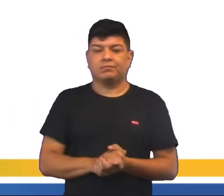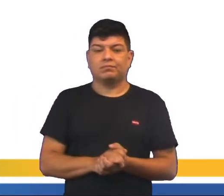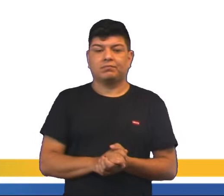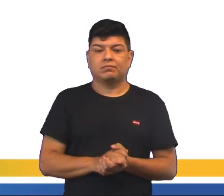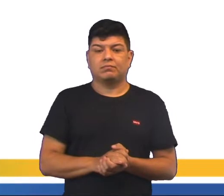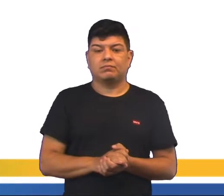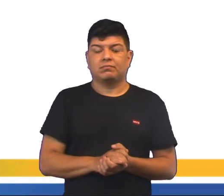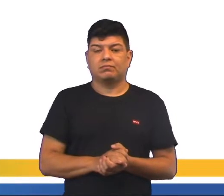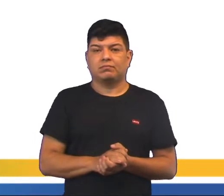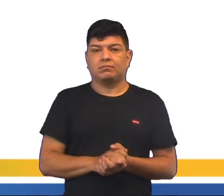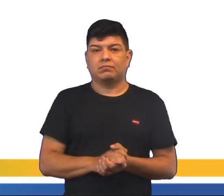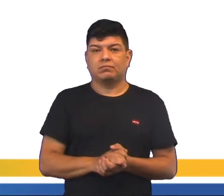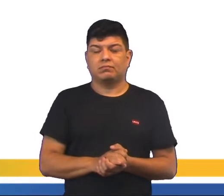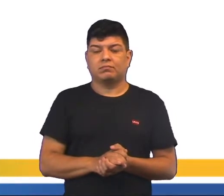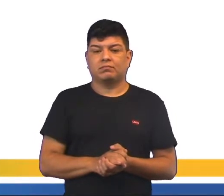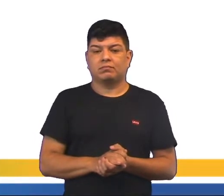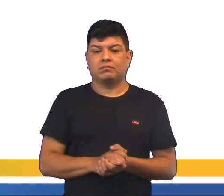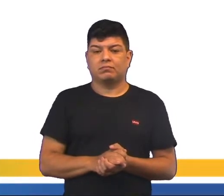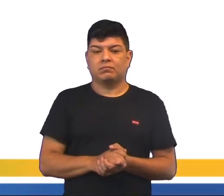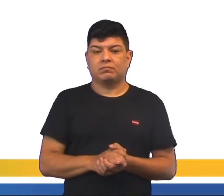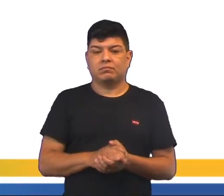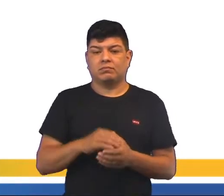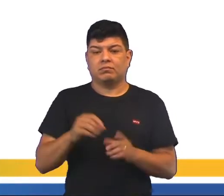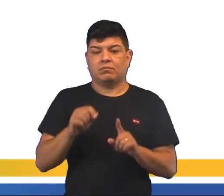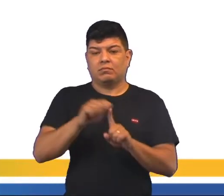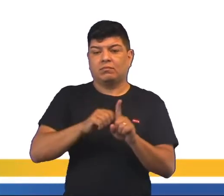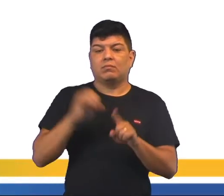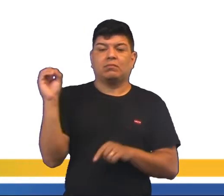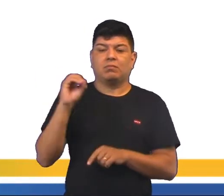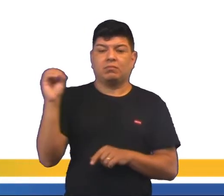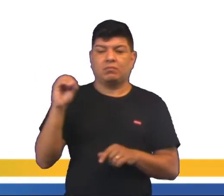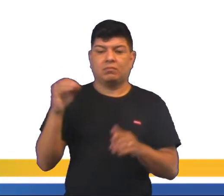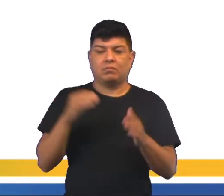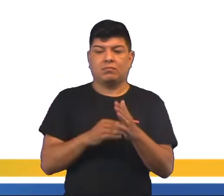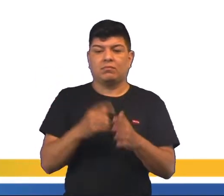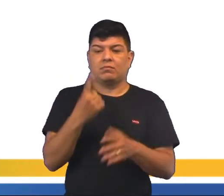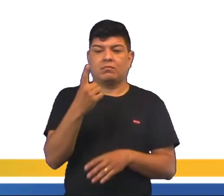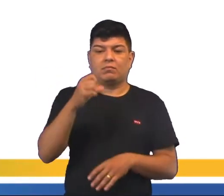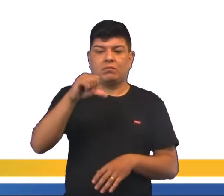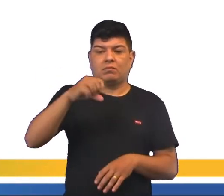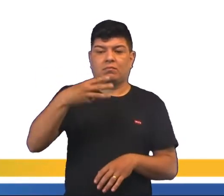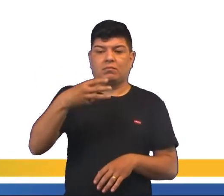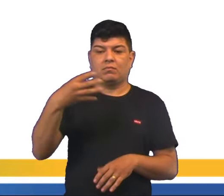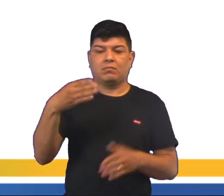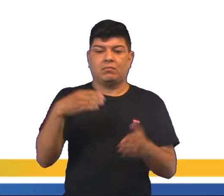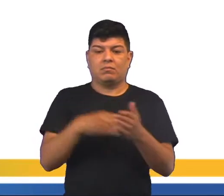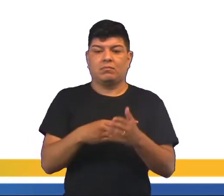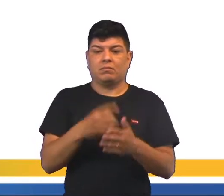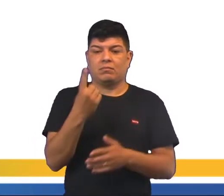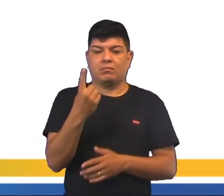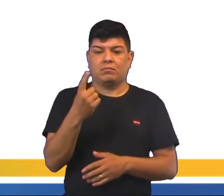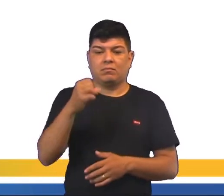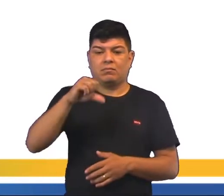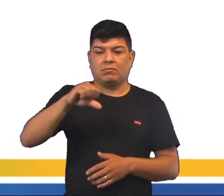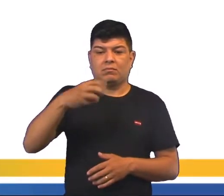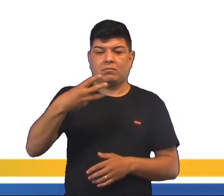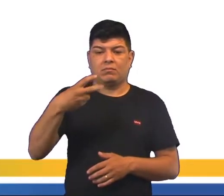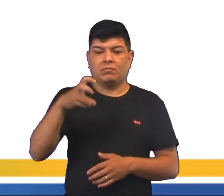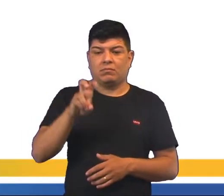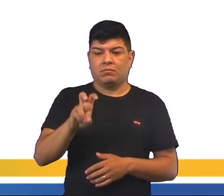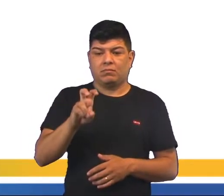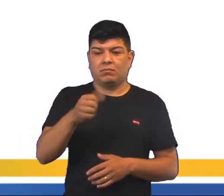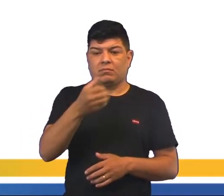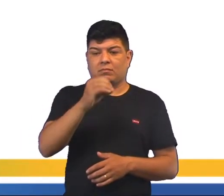aí a gente tem aí, né, entre outubro de 1934 e outubro de 1935, né, a Grande Marcha, né, onde 100